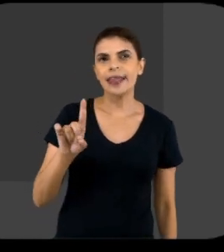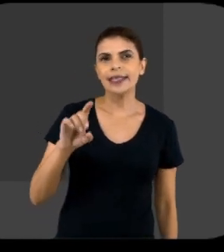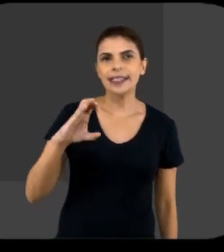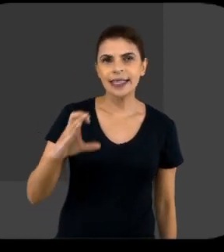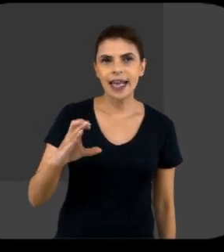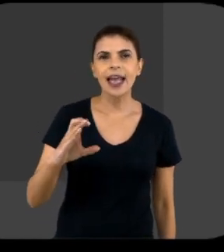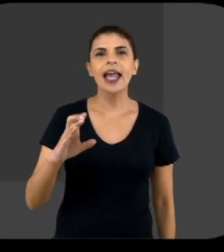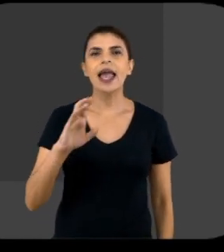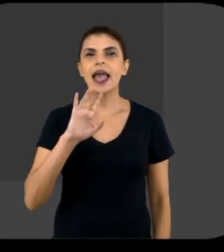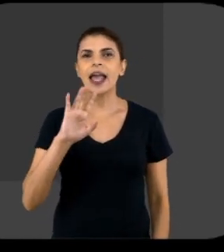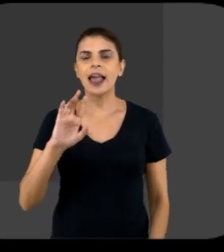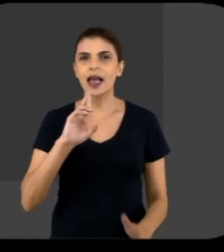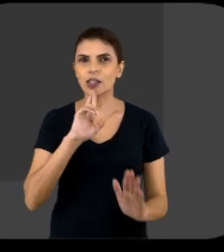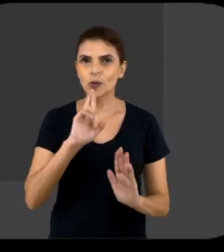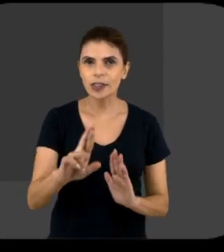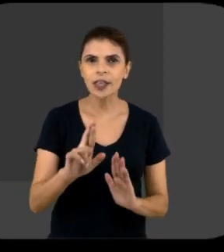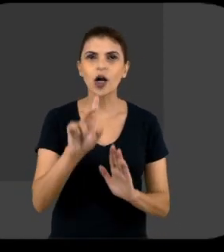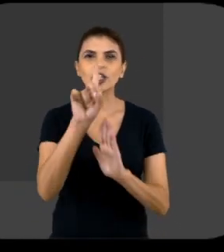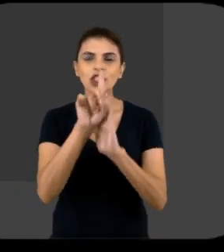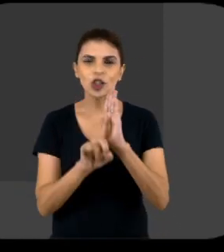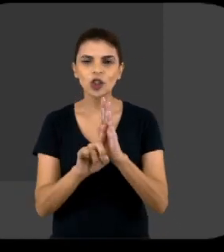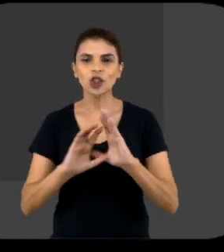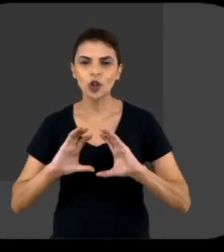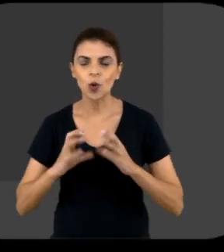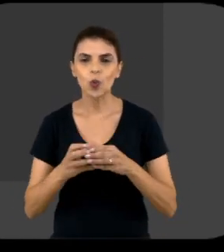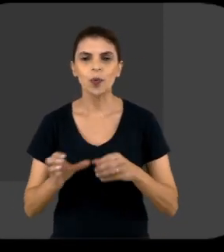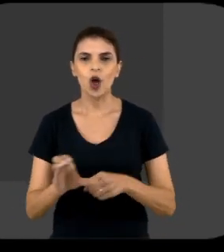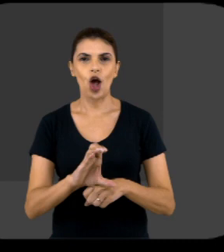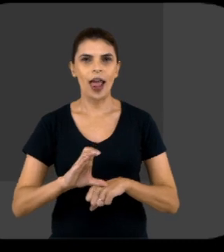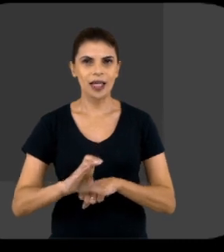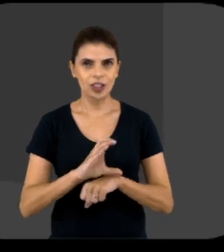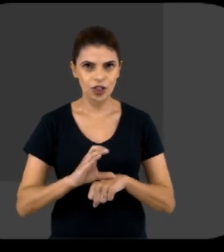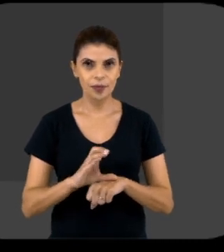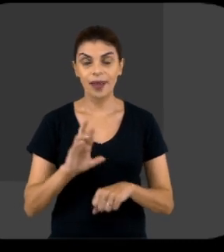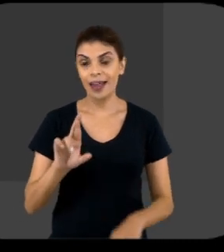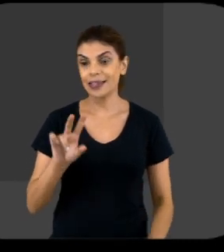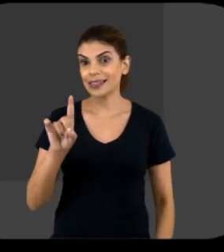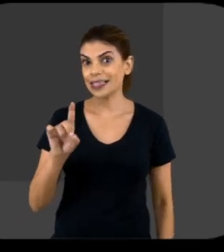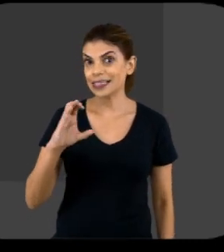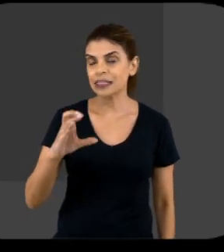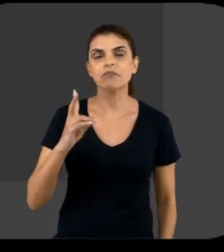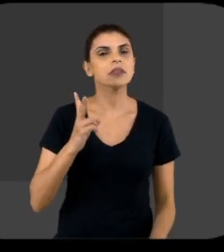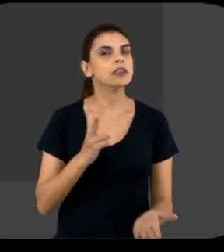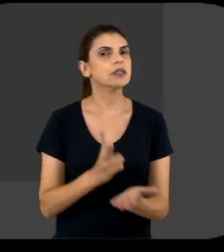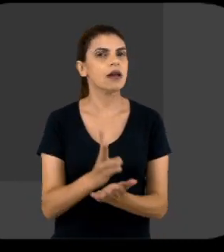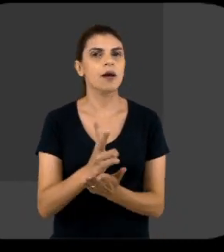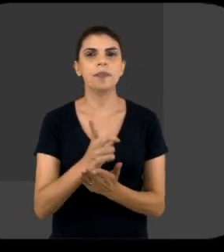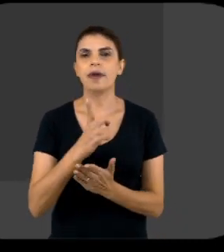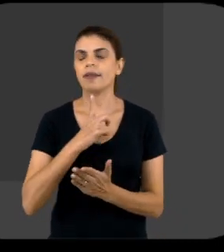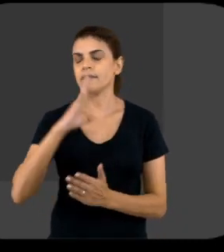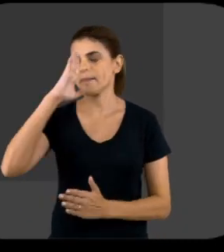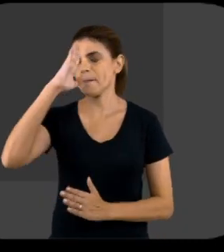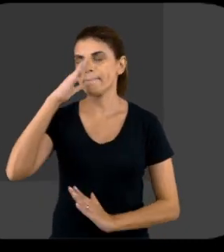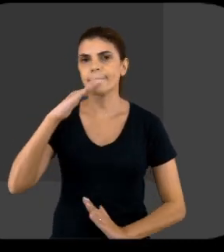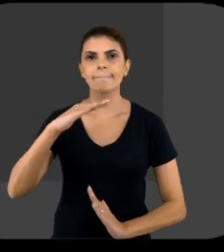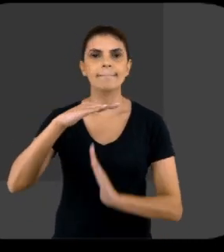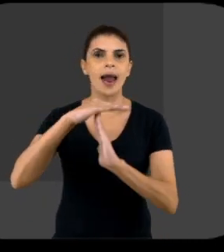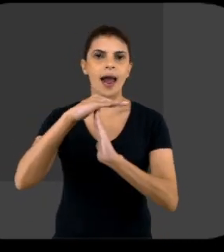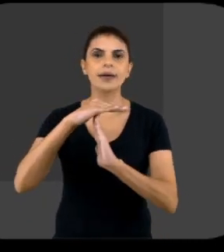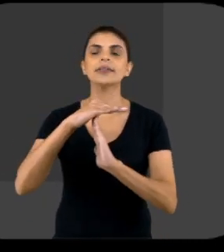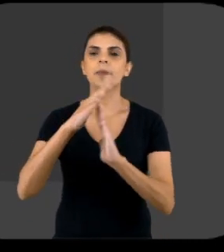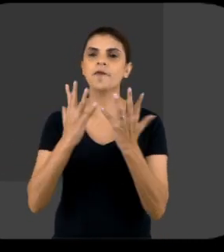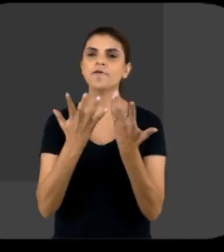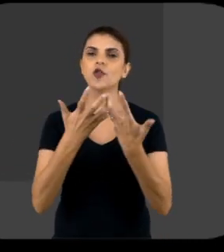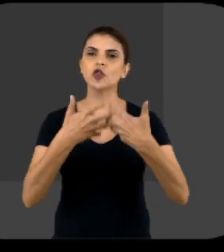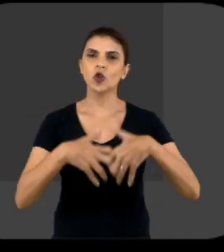uma RDC, é uma resolução de diretoria colegiada. Lembrando que a RDC ela é a resolução máxima do